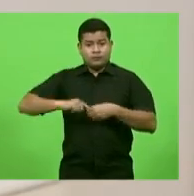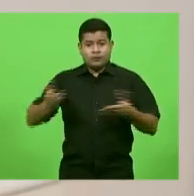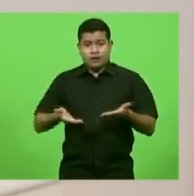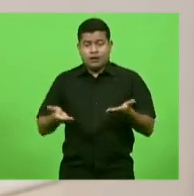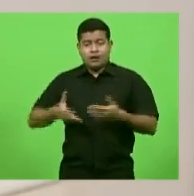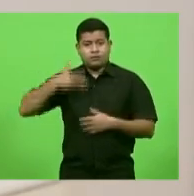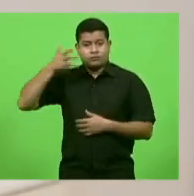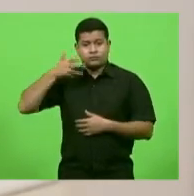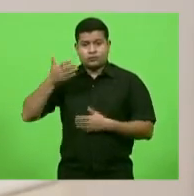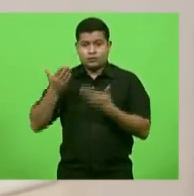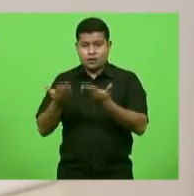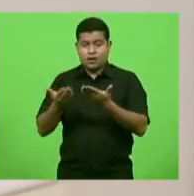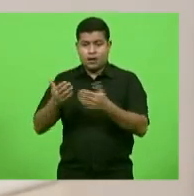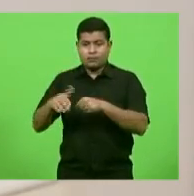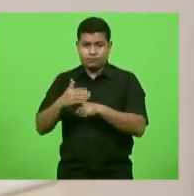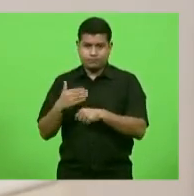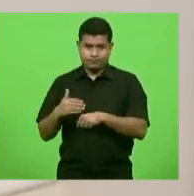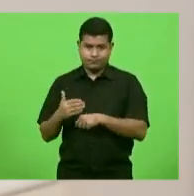Silva.